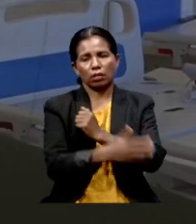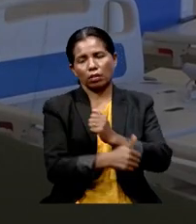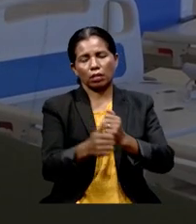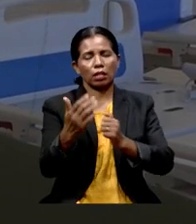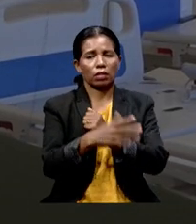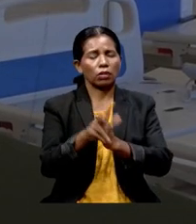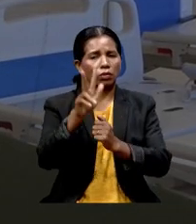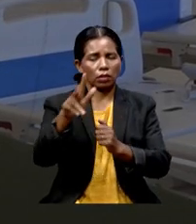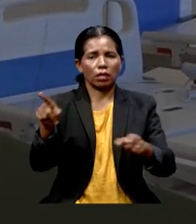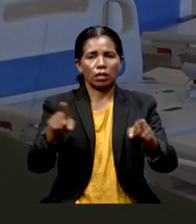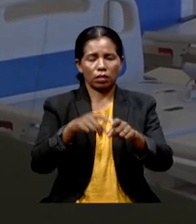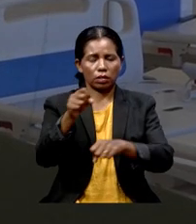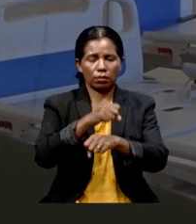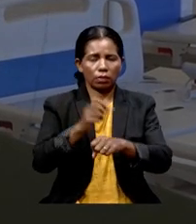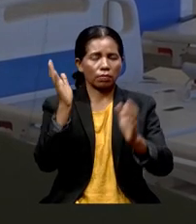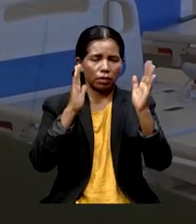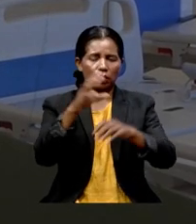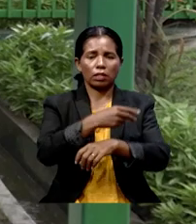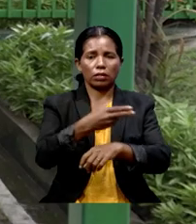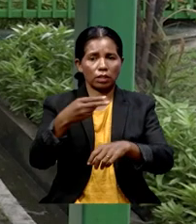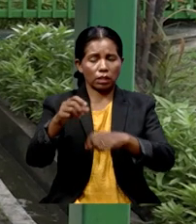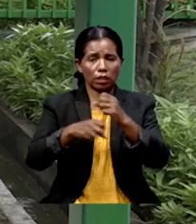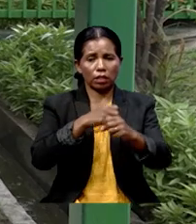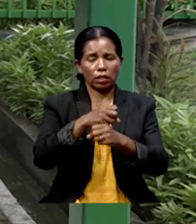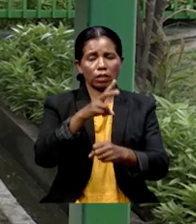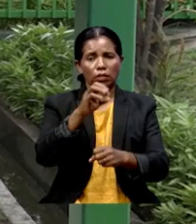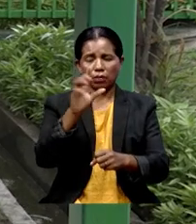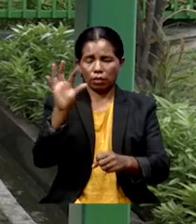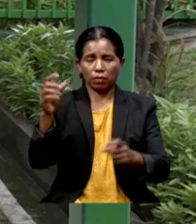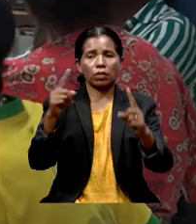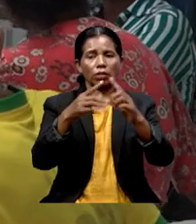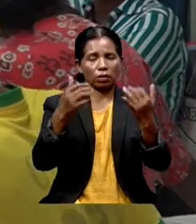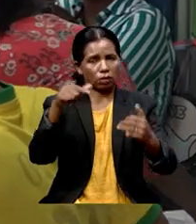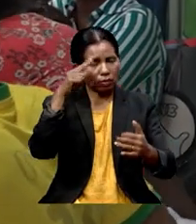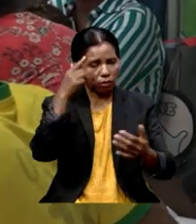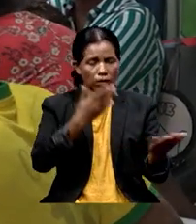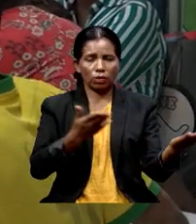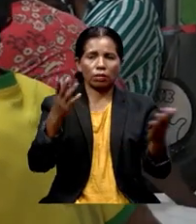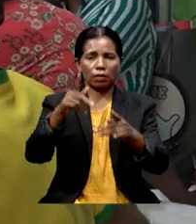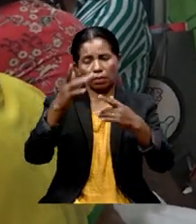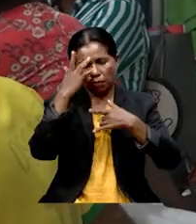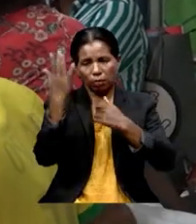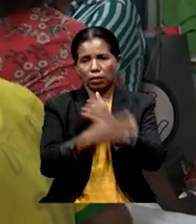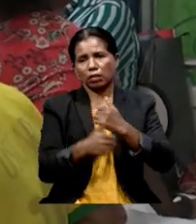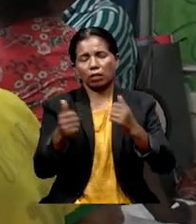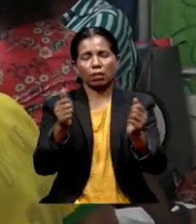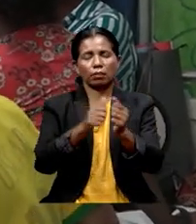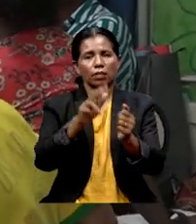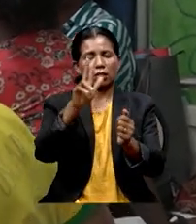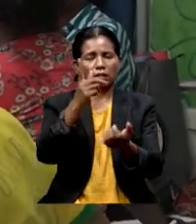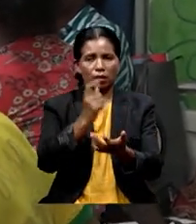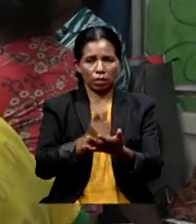Tolo Hanesan Singapura Malásia no Indonésia e tinha rihun rua siato agora governo Timor-Leste haruka ona paciente para Railur rihun tolo